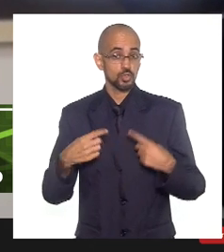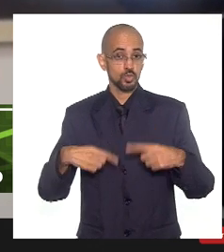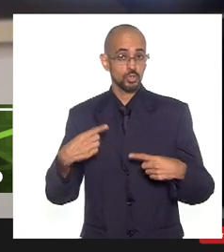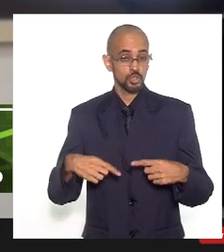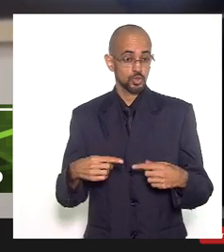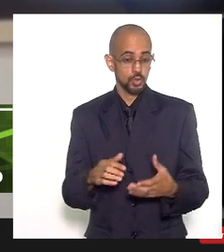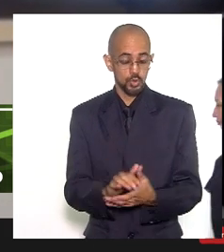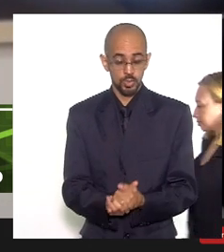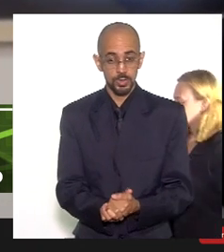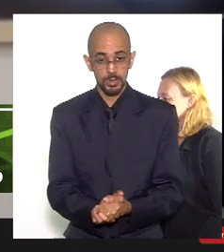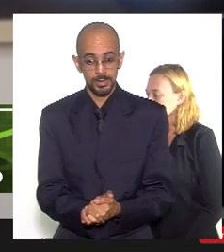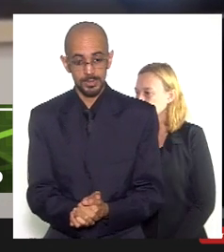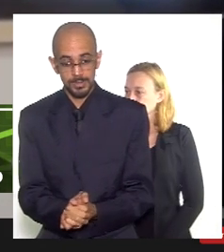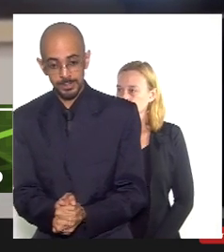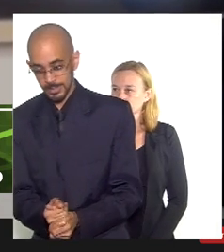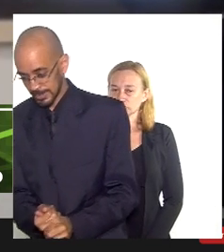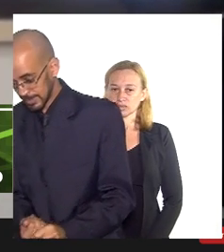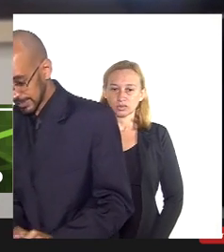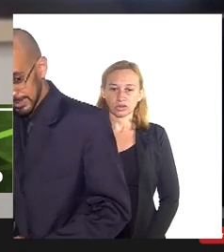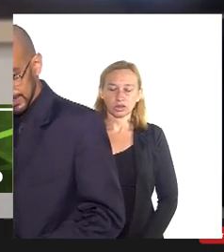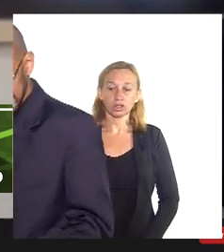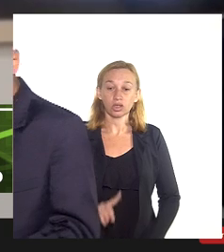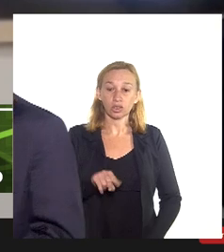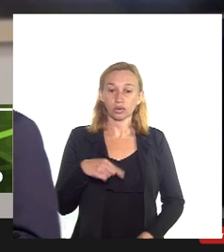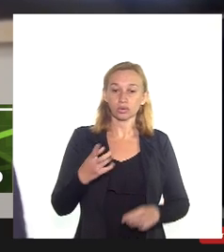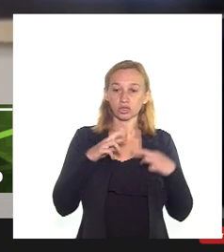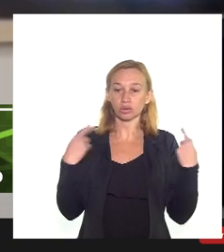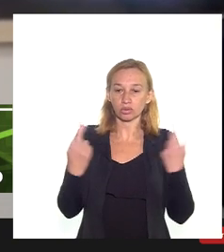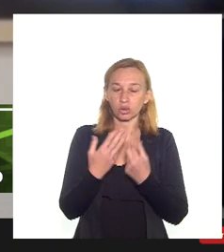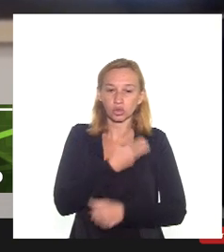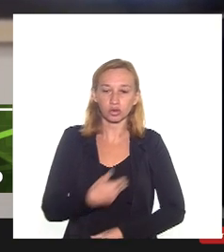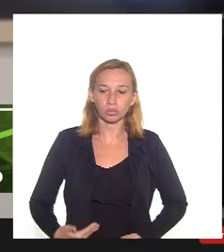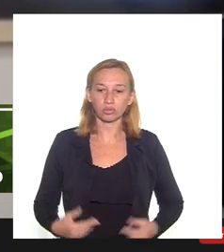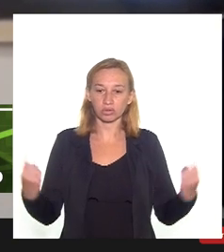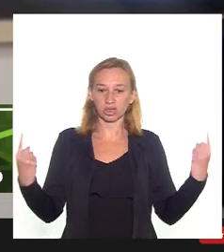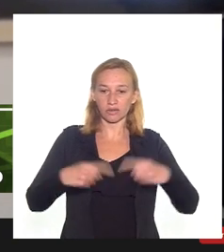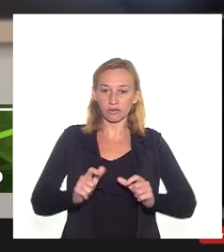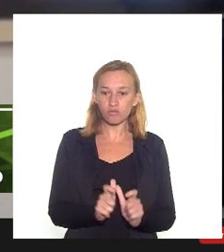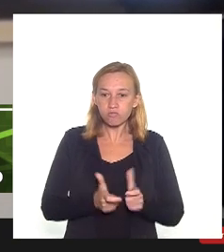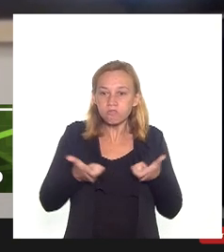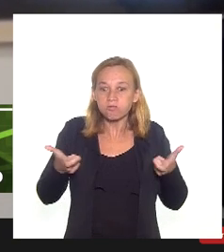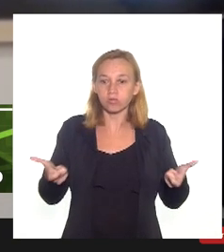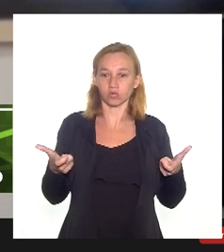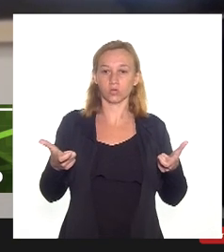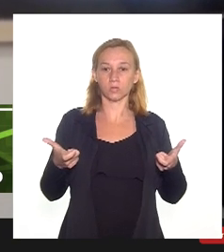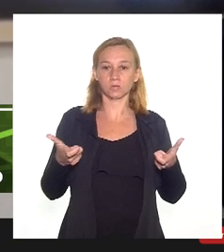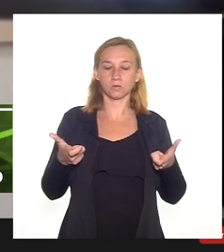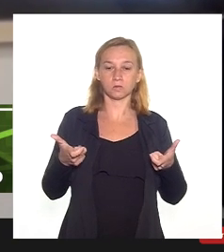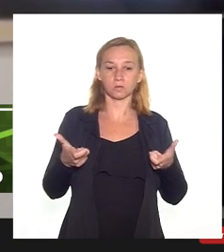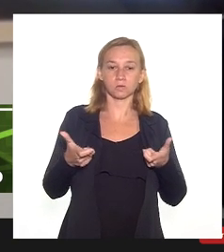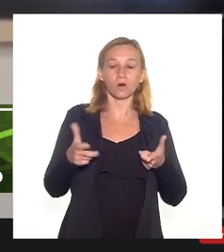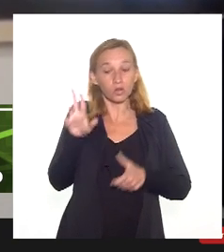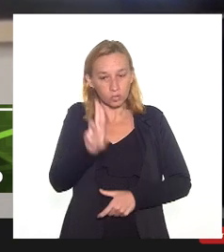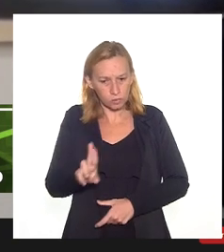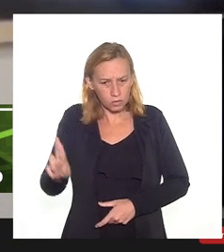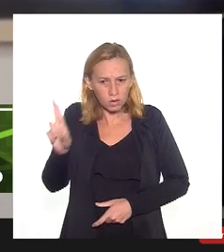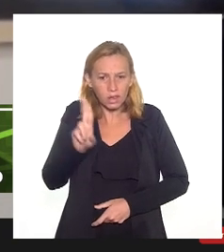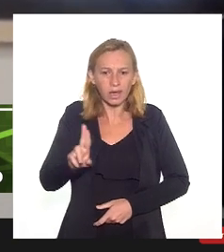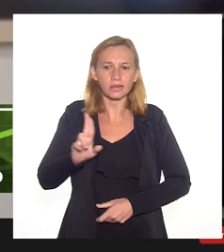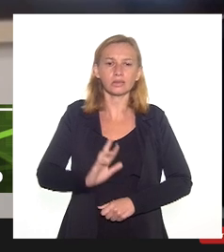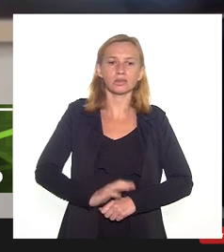audiências públicas, coloca grandes desafios às universidades,